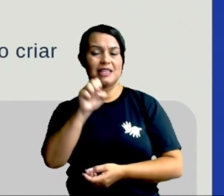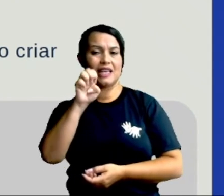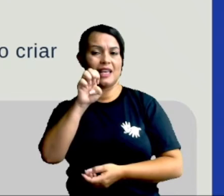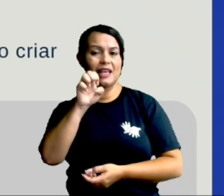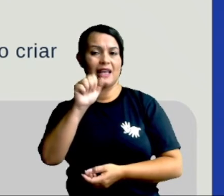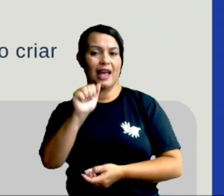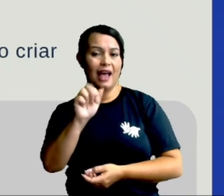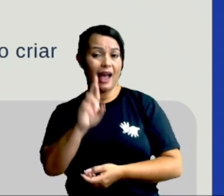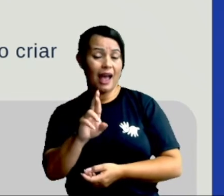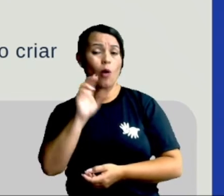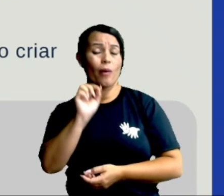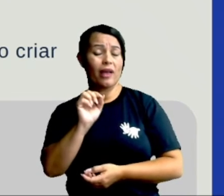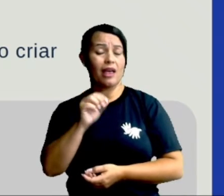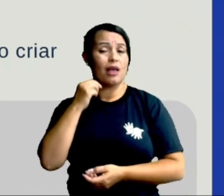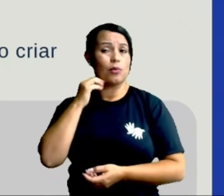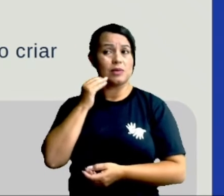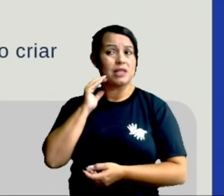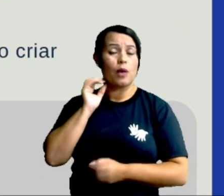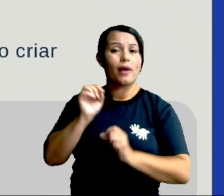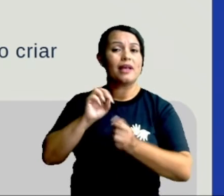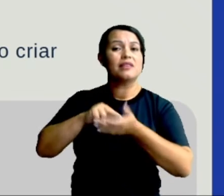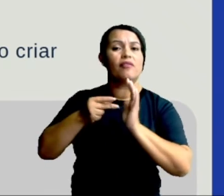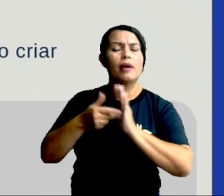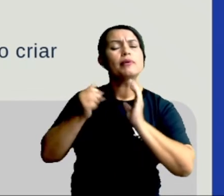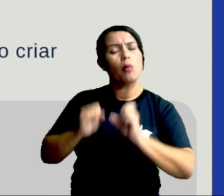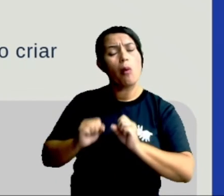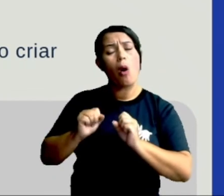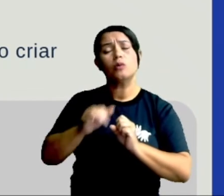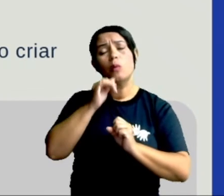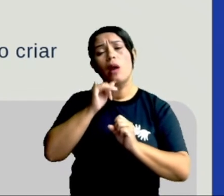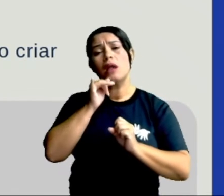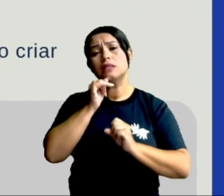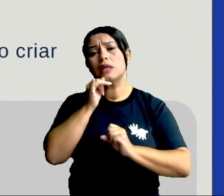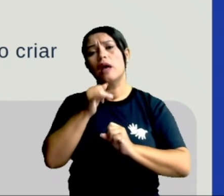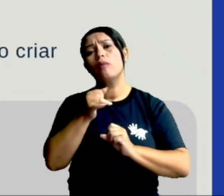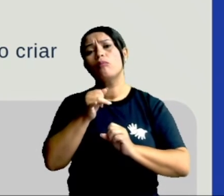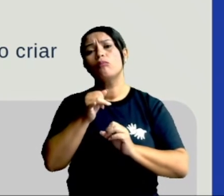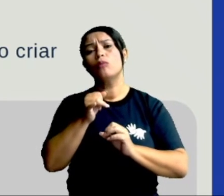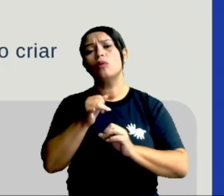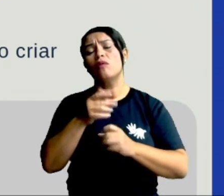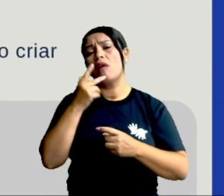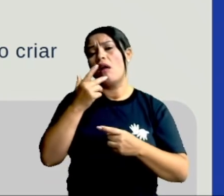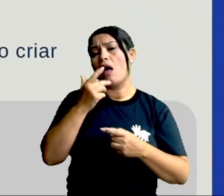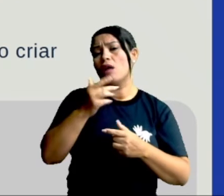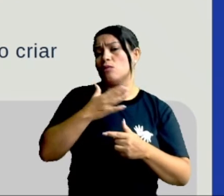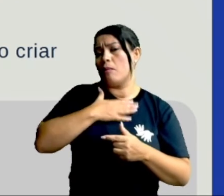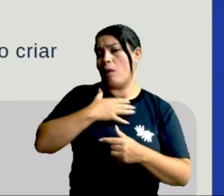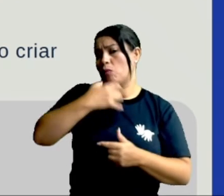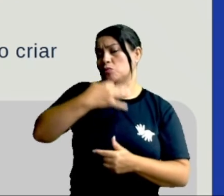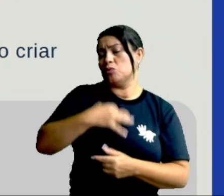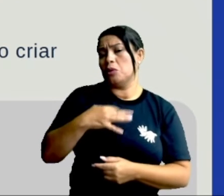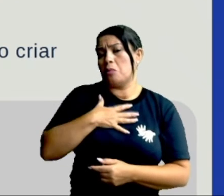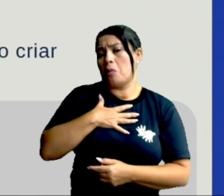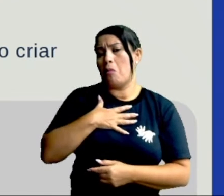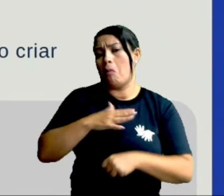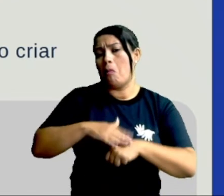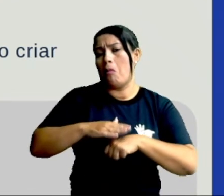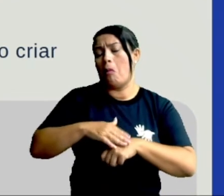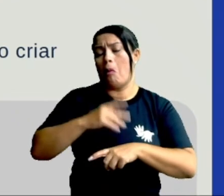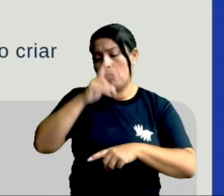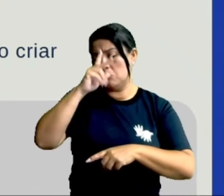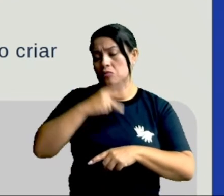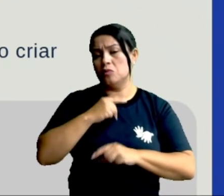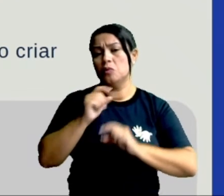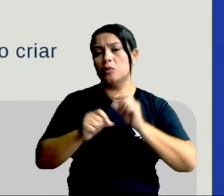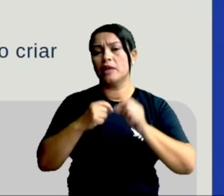o sentido que foi repassado. Então, eu posso parafrasear. Eu posso dizer ao meu jeito, ao meu modo,